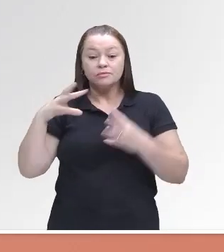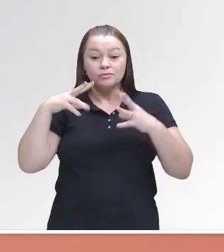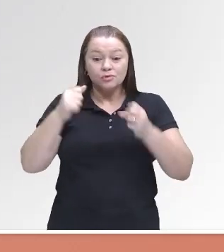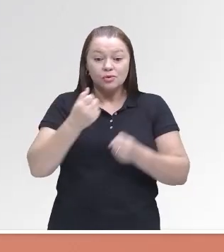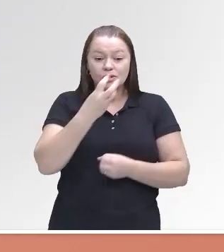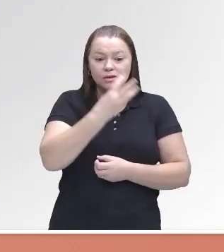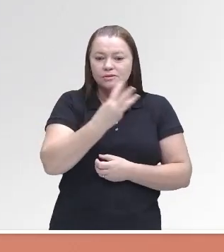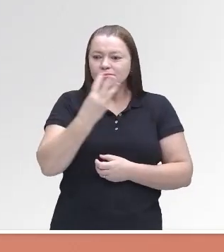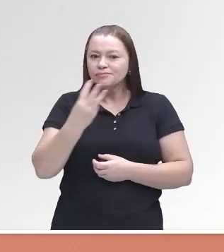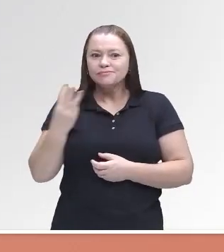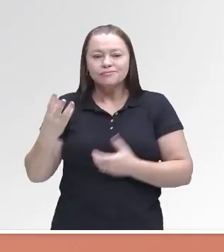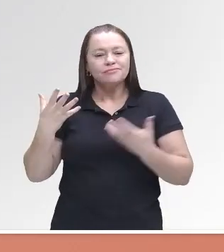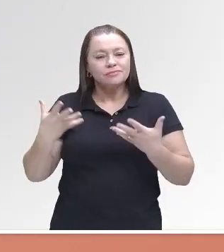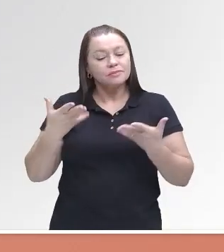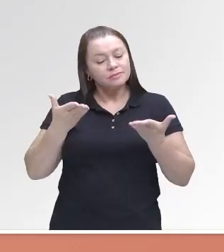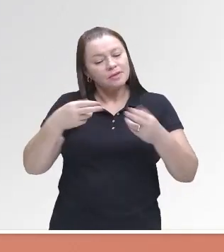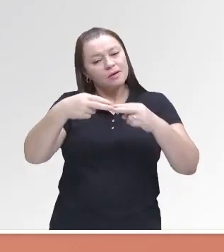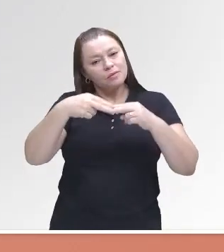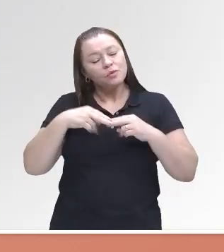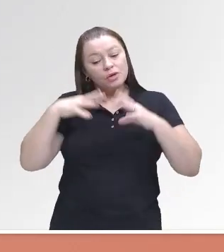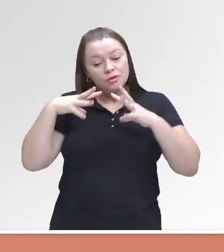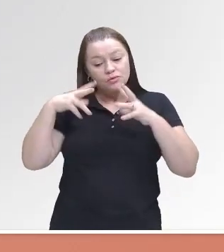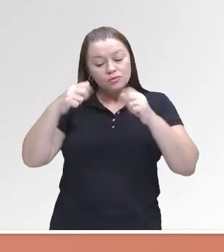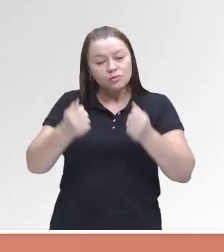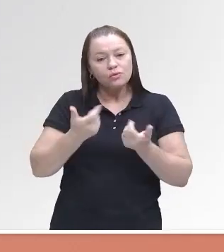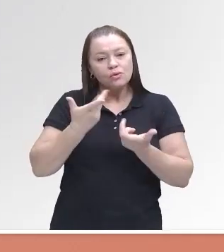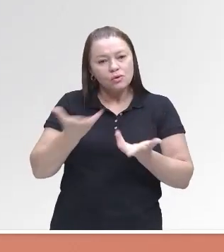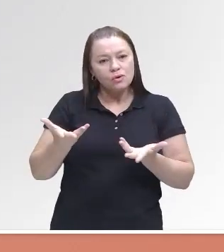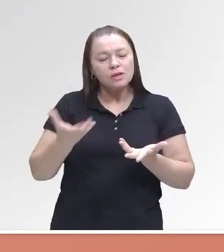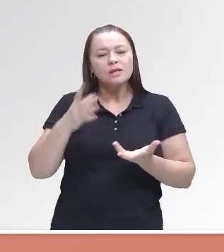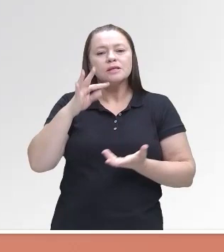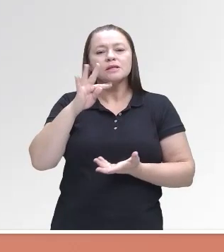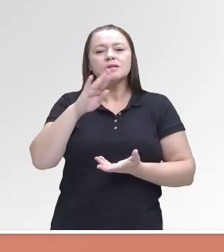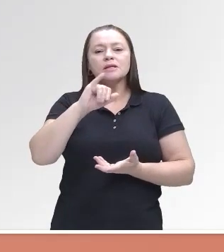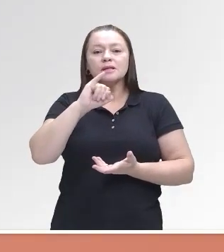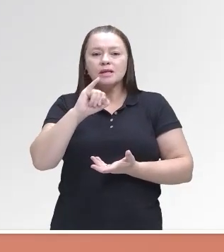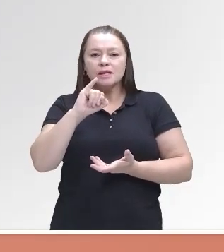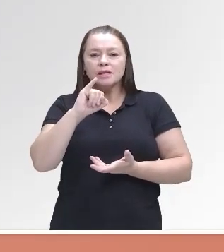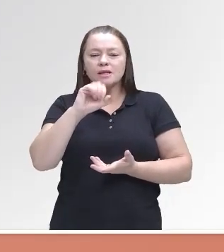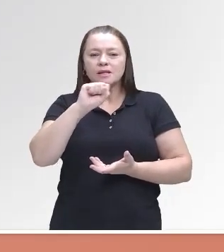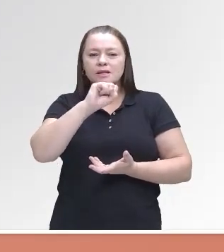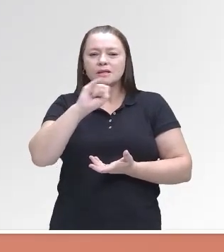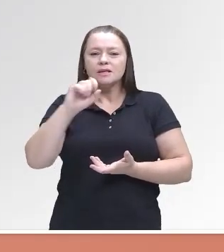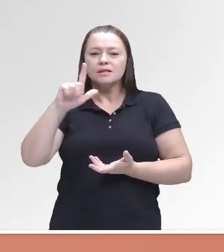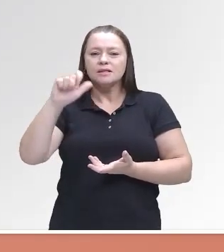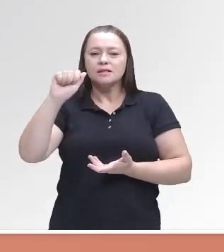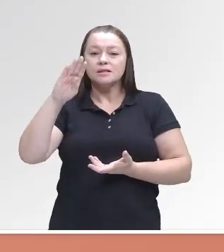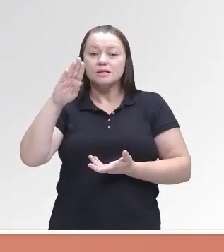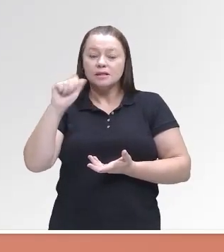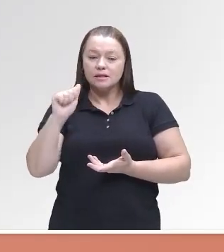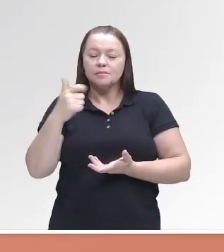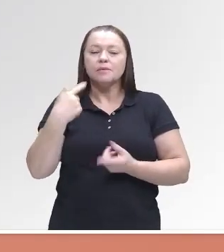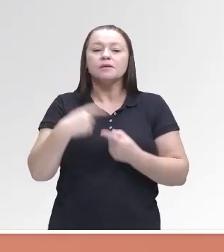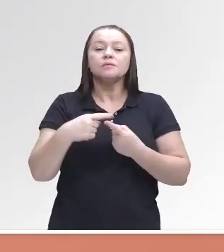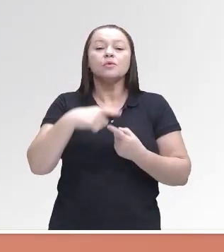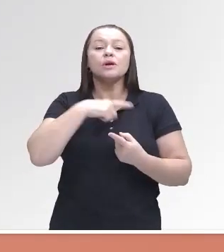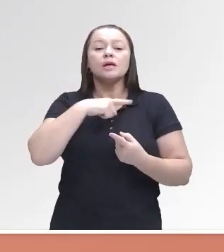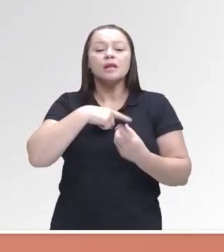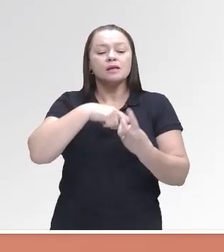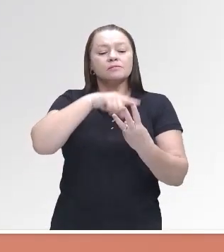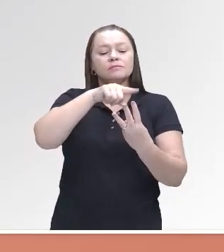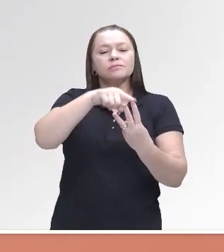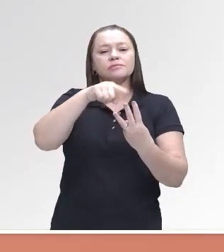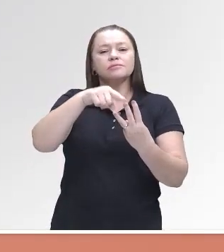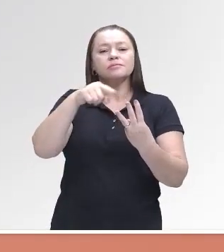sílabas. Logo, nós vamos chamar de trissílabas. Trissílabas são palavras que apresentam